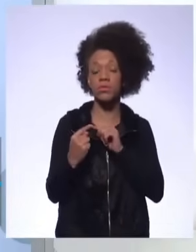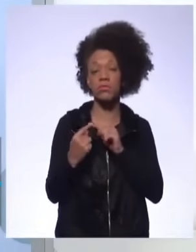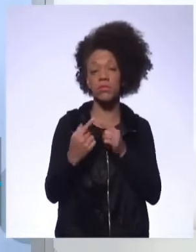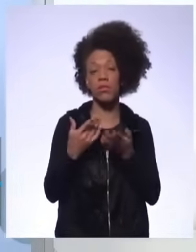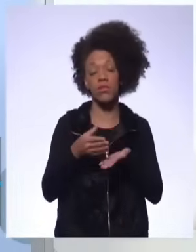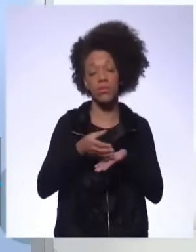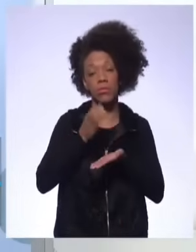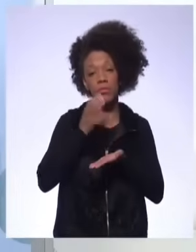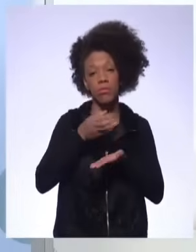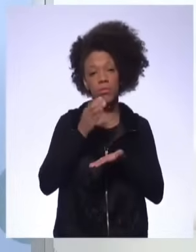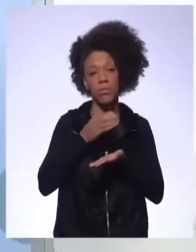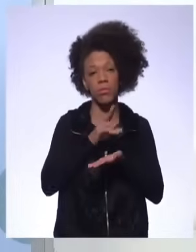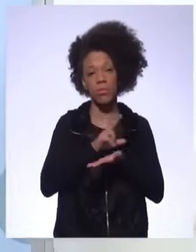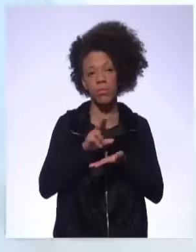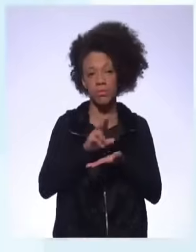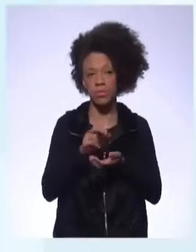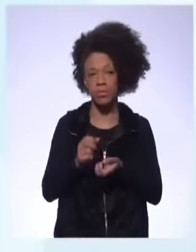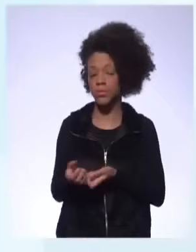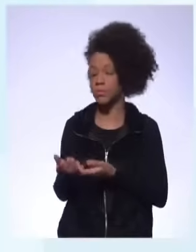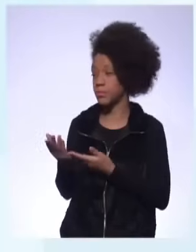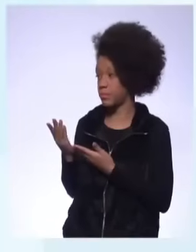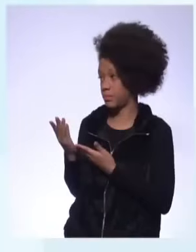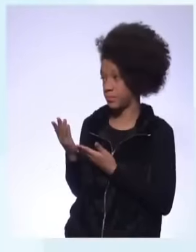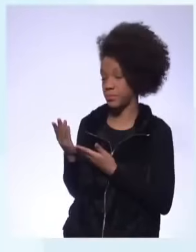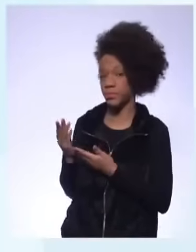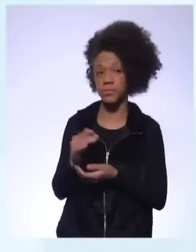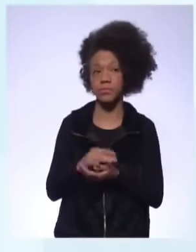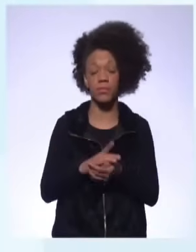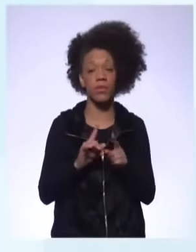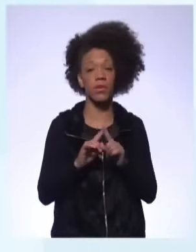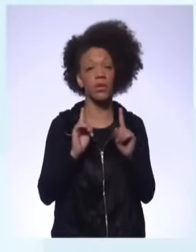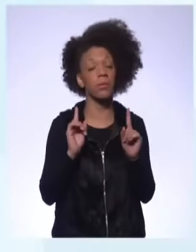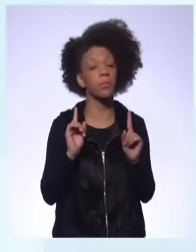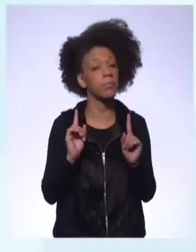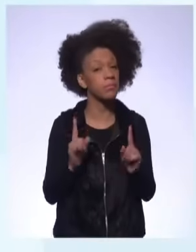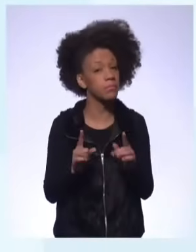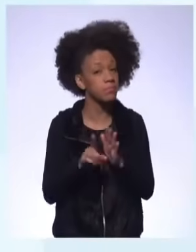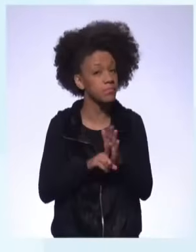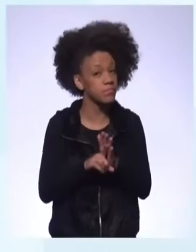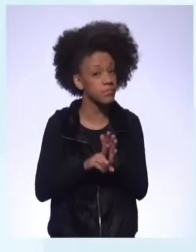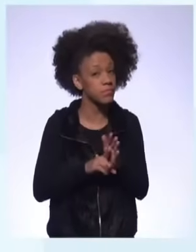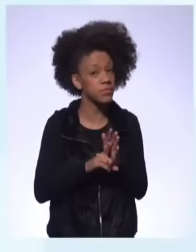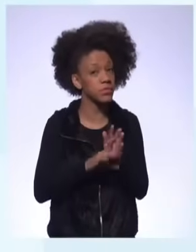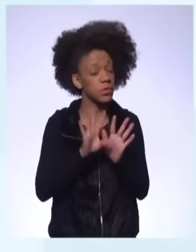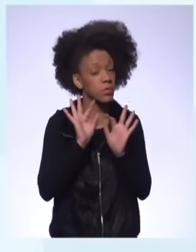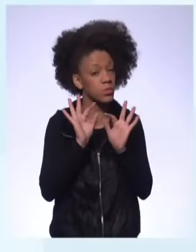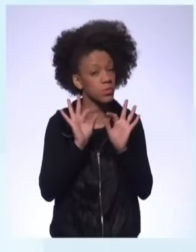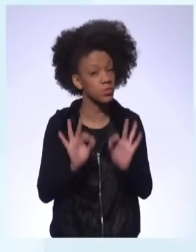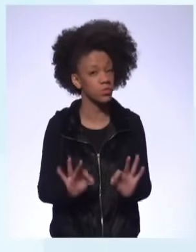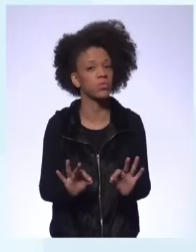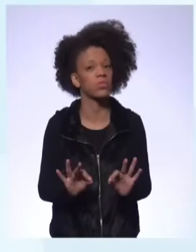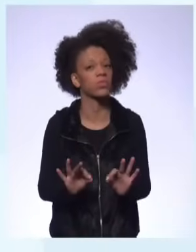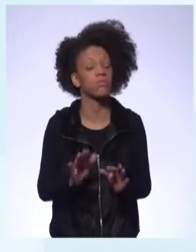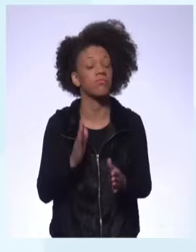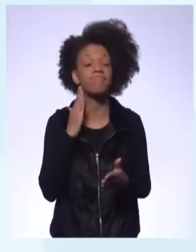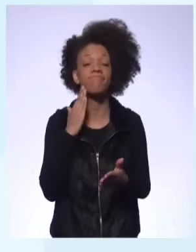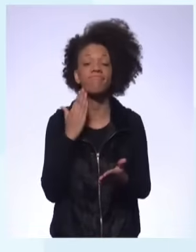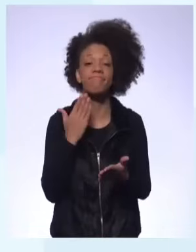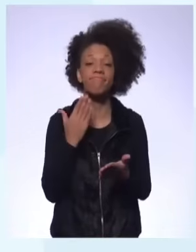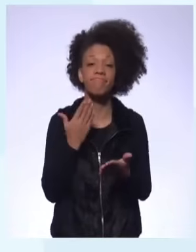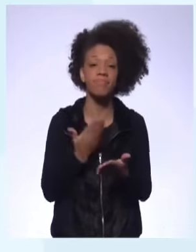substância que eu vou colocar o nomezinho aí, ó. Tá? Só que assim, os estudos não são conclusivos. Acredita-se que é